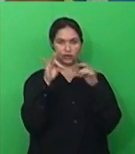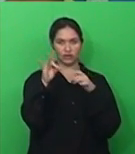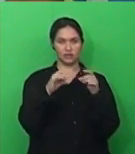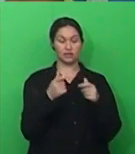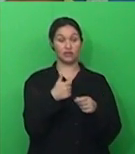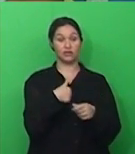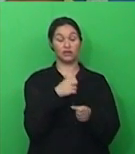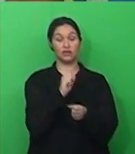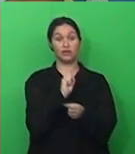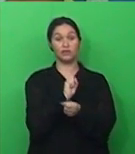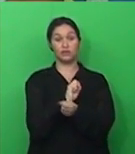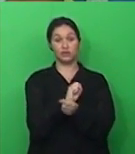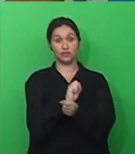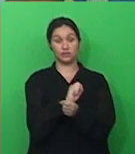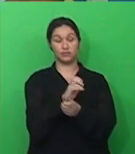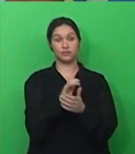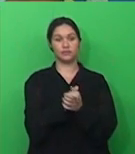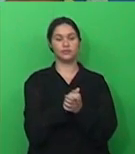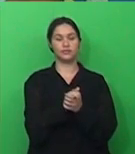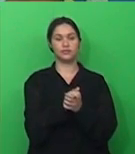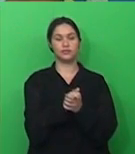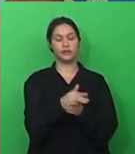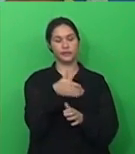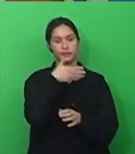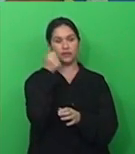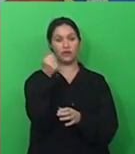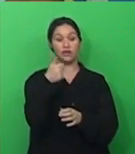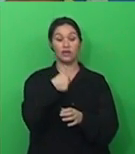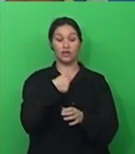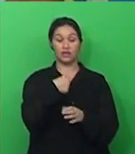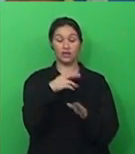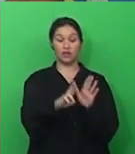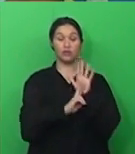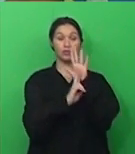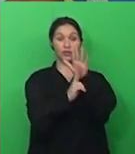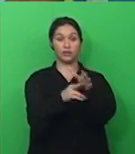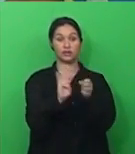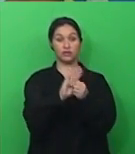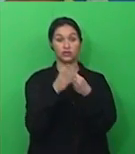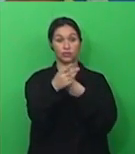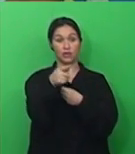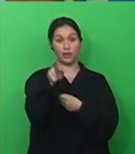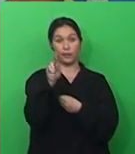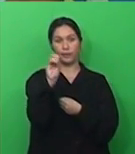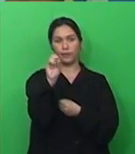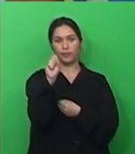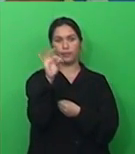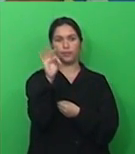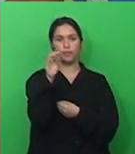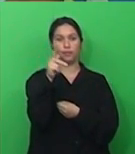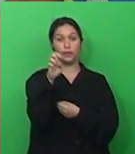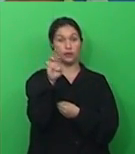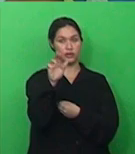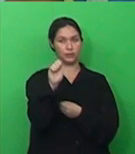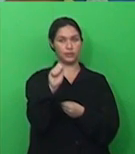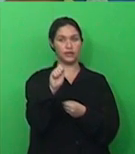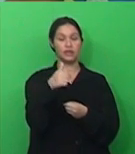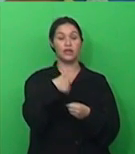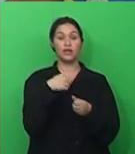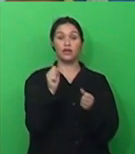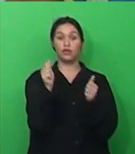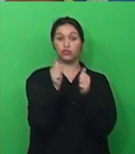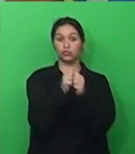precisar, nós vamos, como representante da Próspera, eu me junto à Vossa Excelência, ao vereador Zairo,